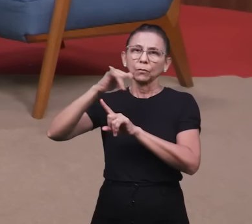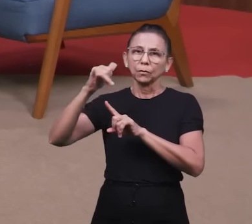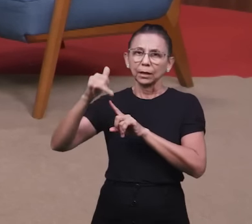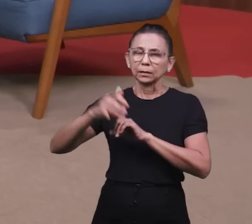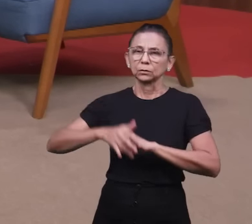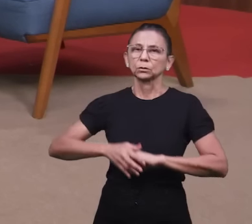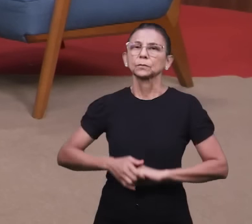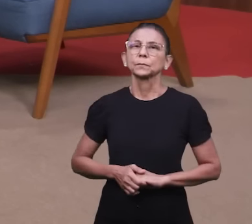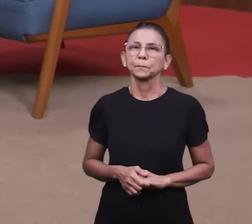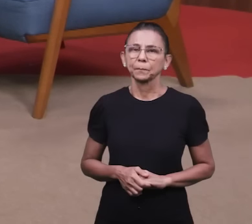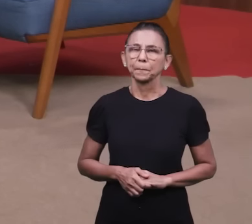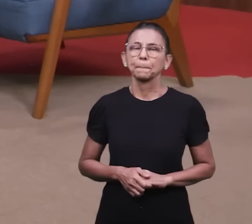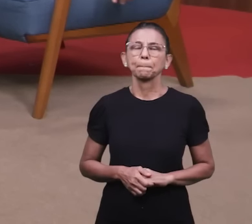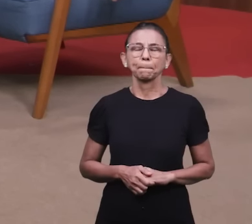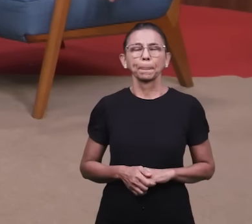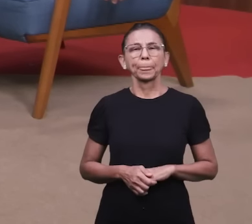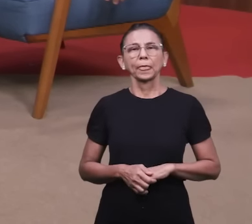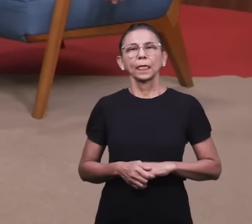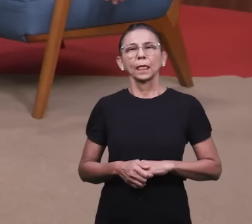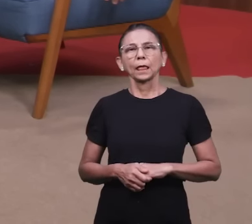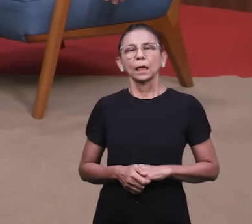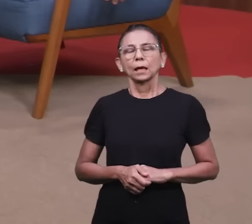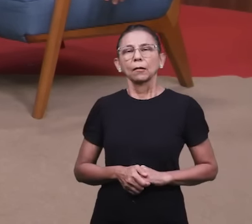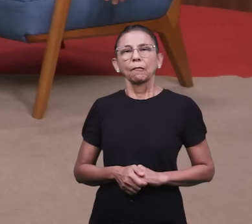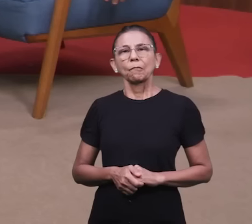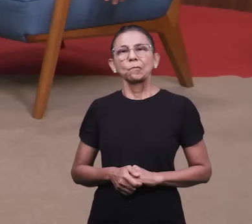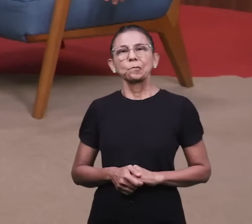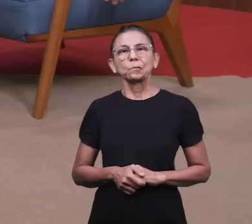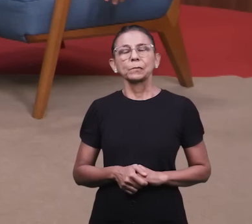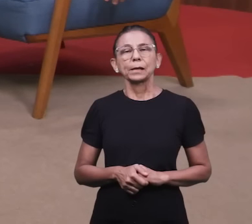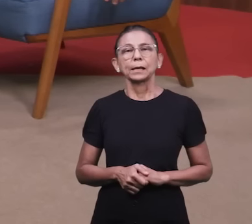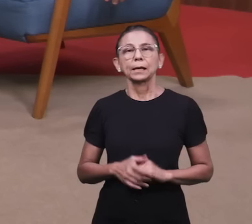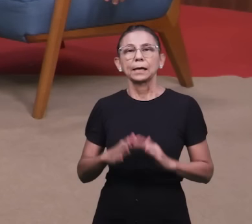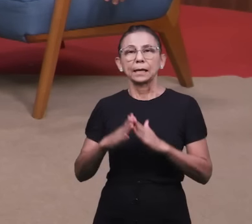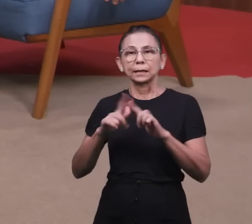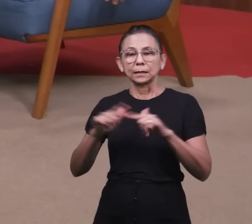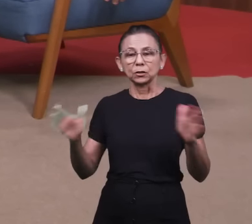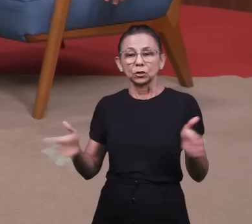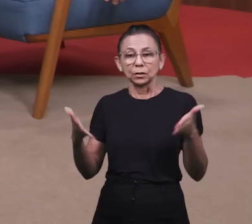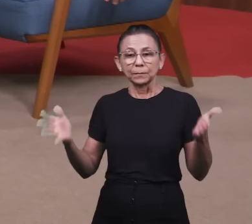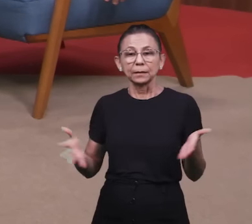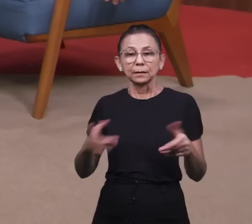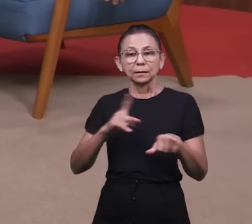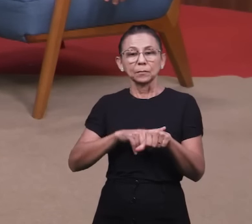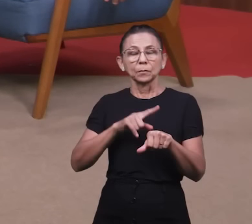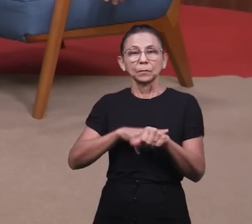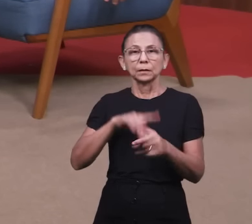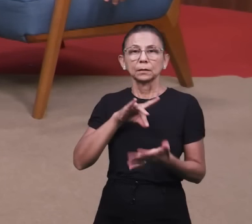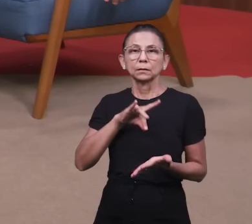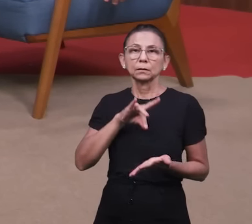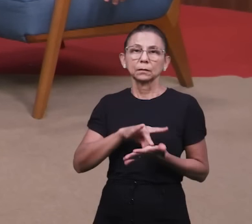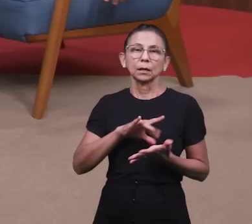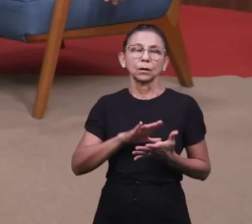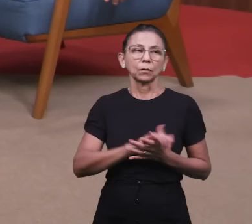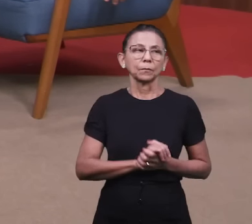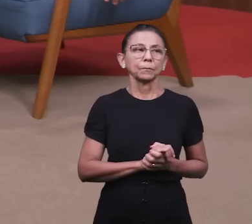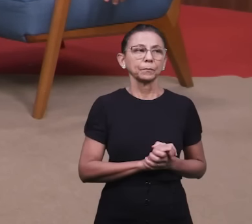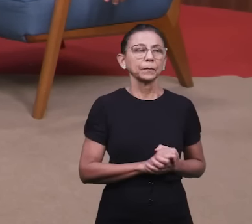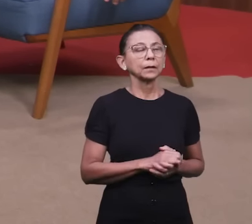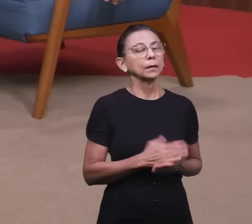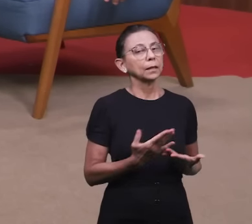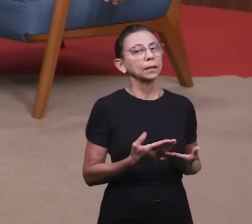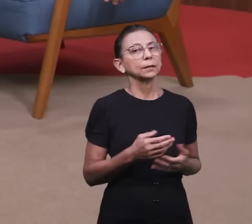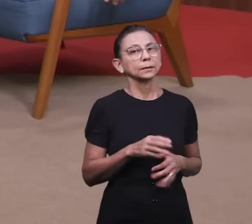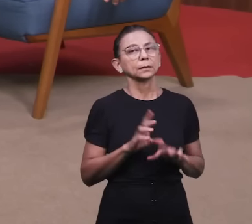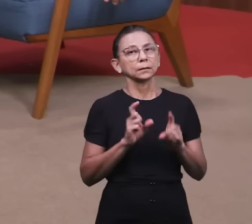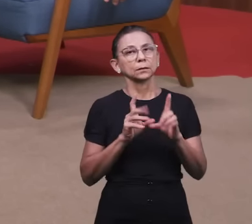O Despertar de uma igreja para esse momento justamente Josias acho que a doutrina né Essa colocação que o companheiro faz é muito